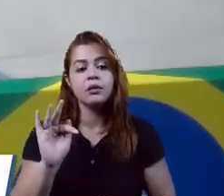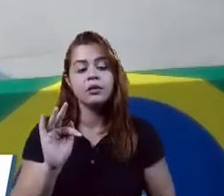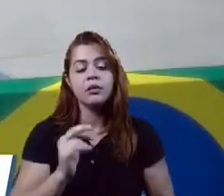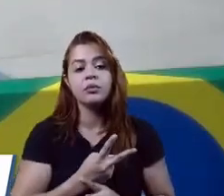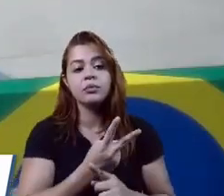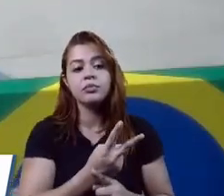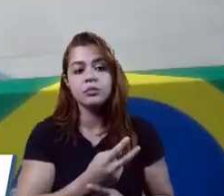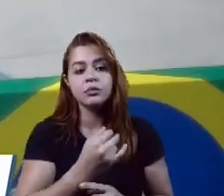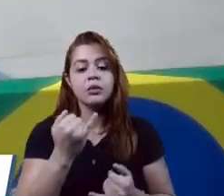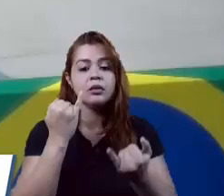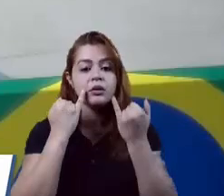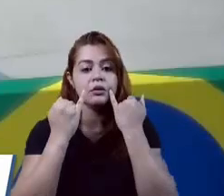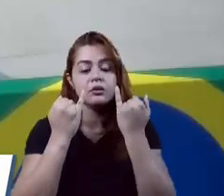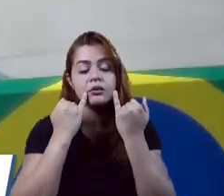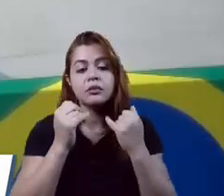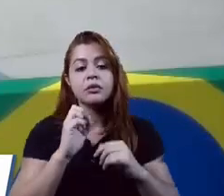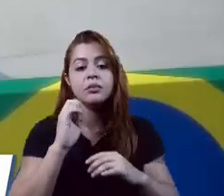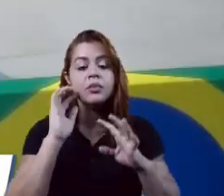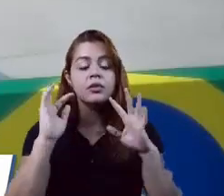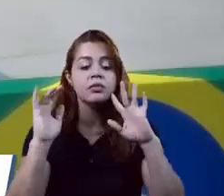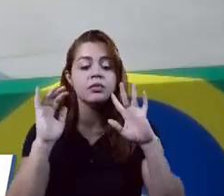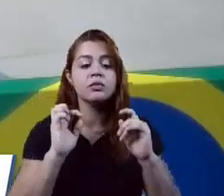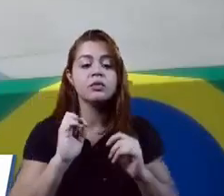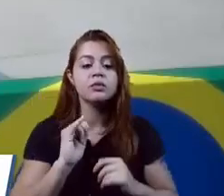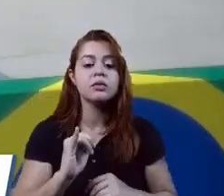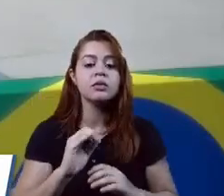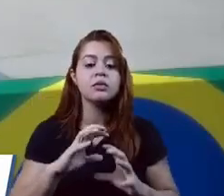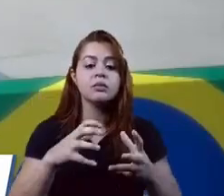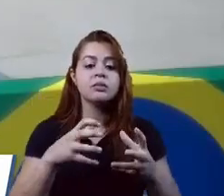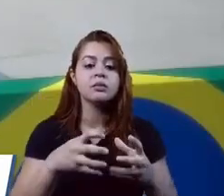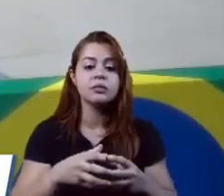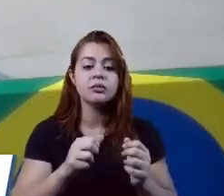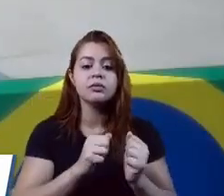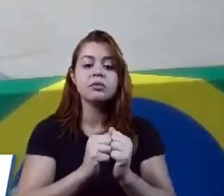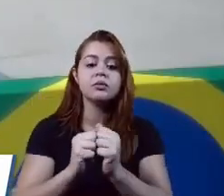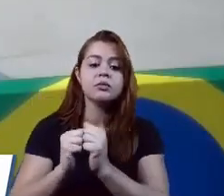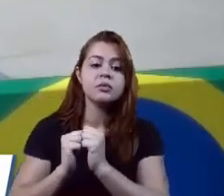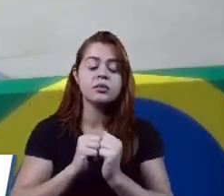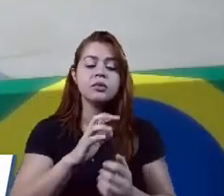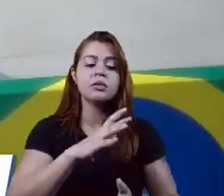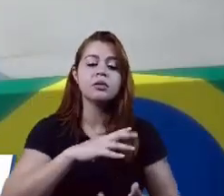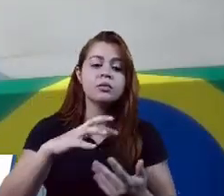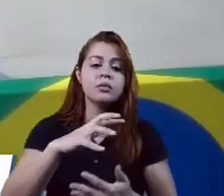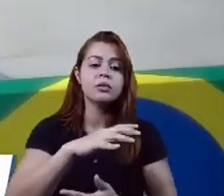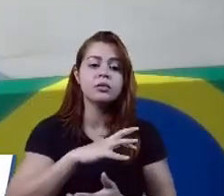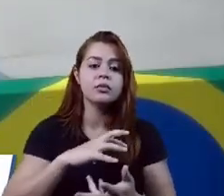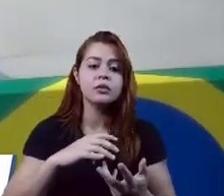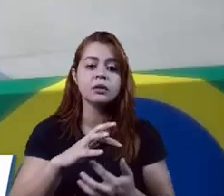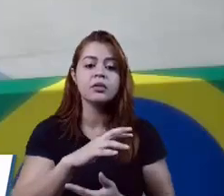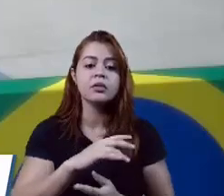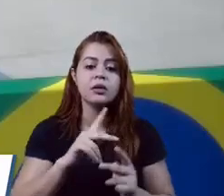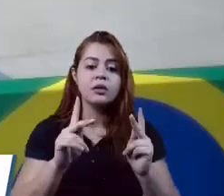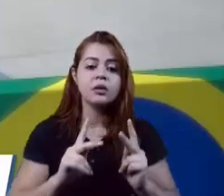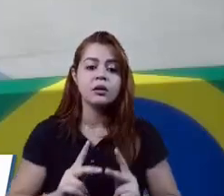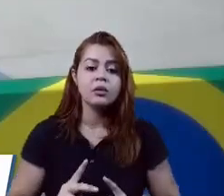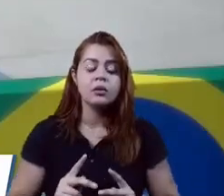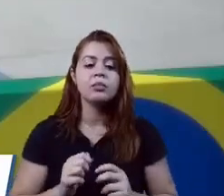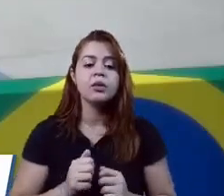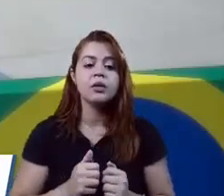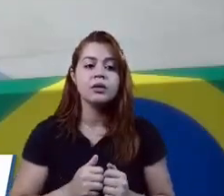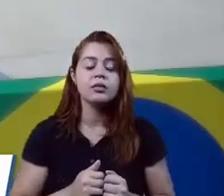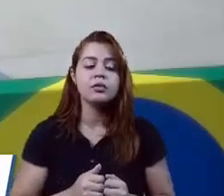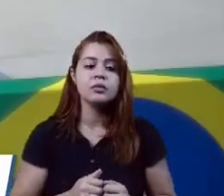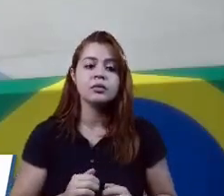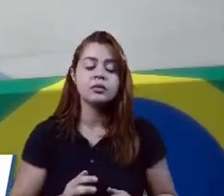todos se juntassem agora nas manifestações, fazer uma manifestação pacífica em favor dos aposentados, o pessoal da